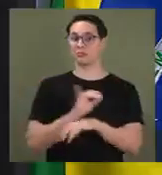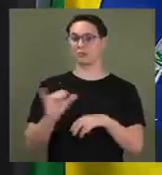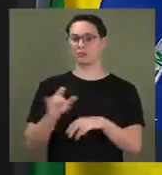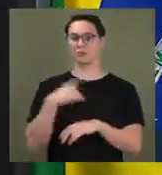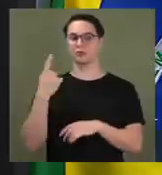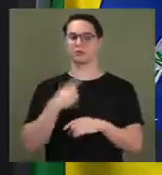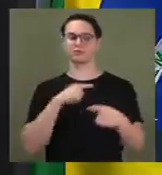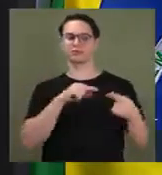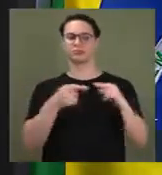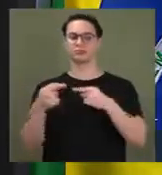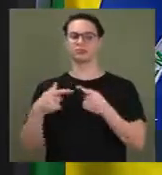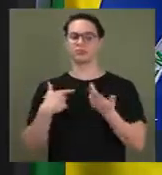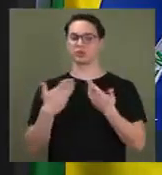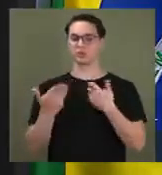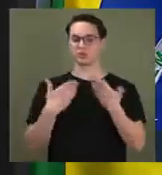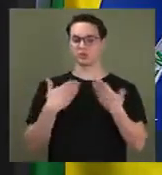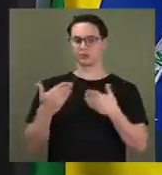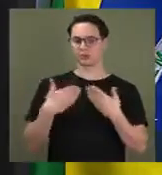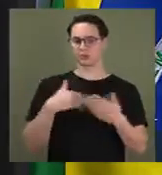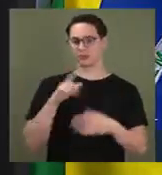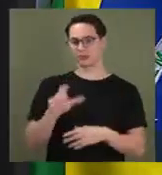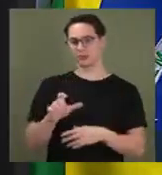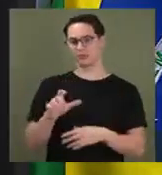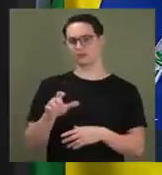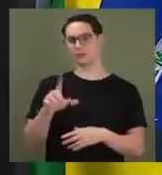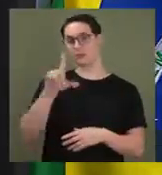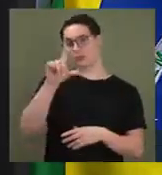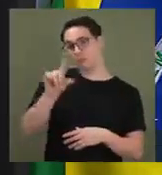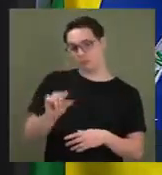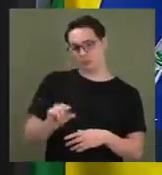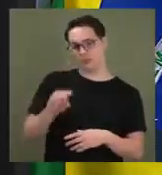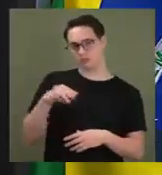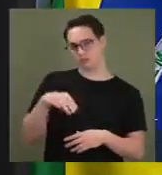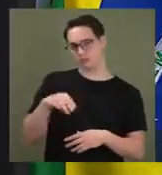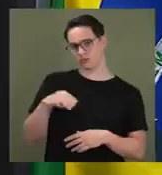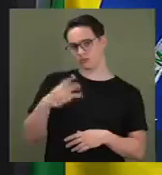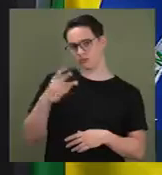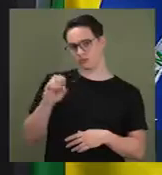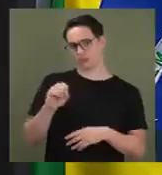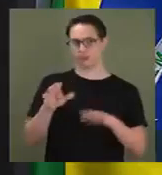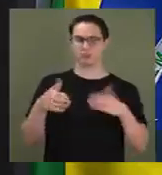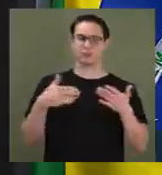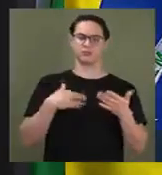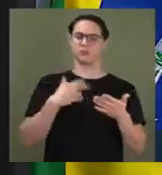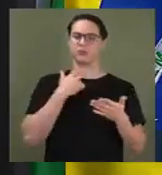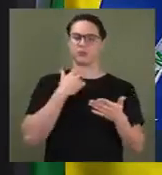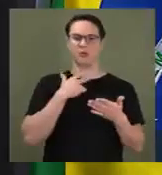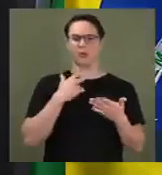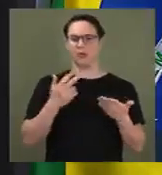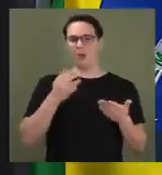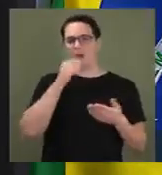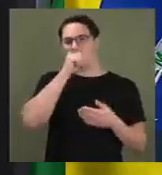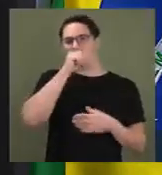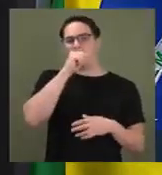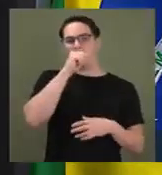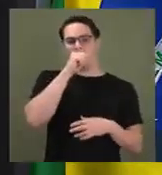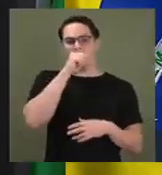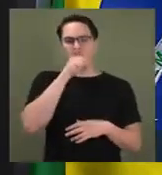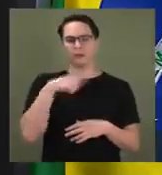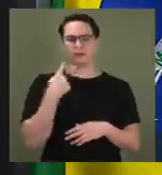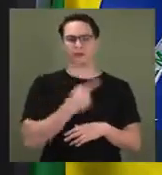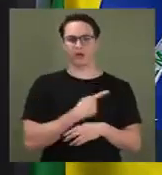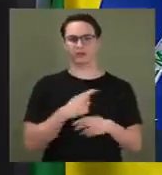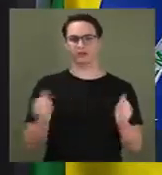diálogo. A palavra no mínimo 30. Infelizmente não foi possível devido estar em cima da